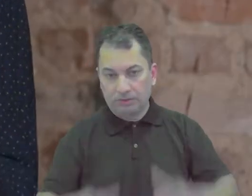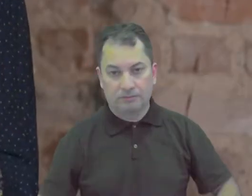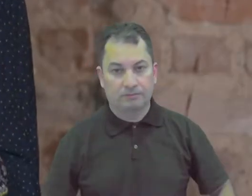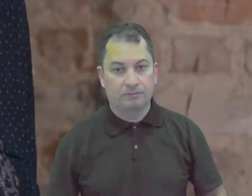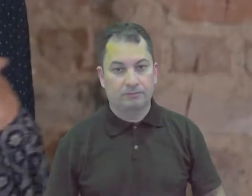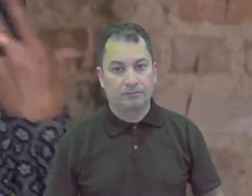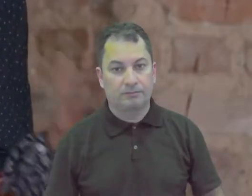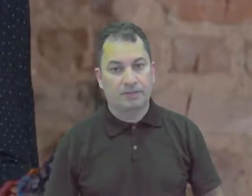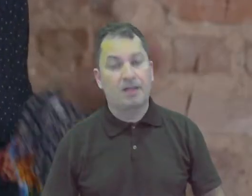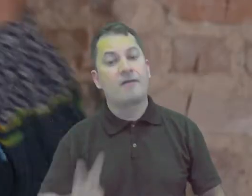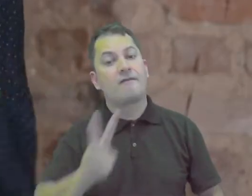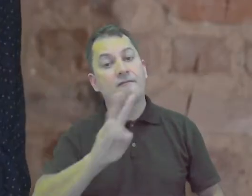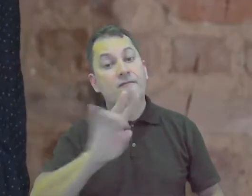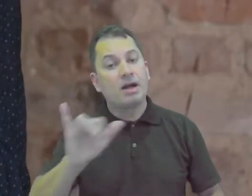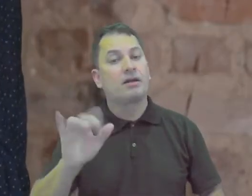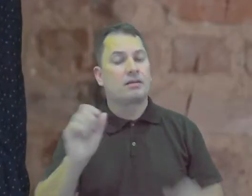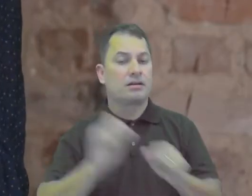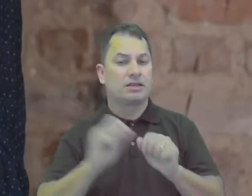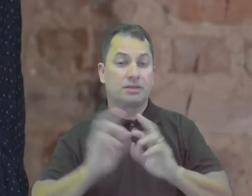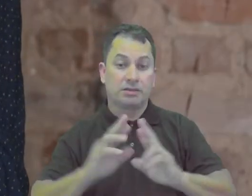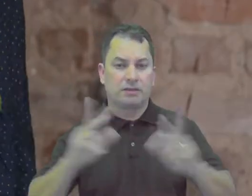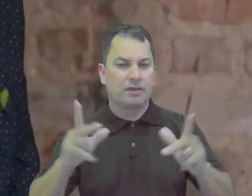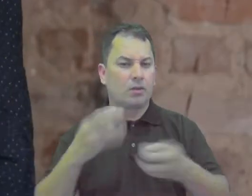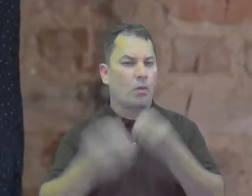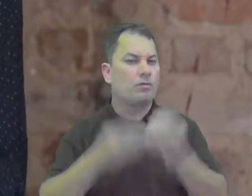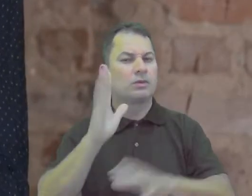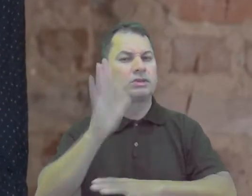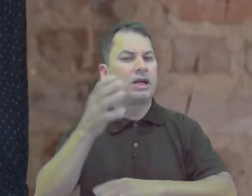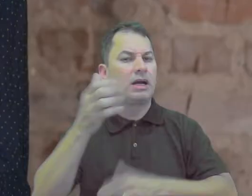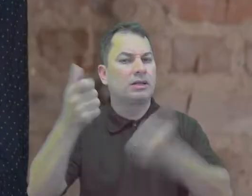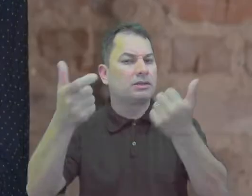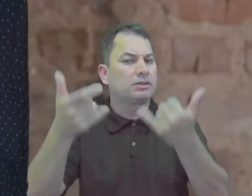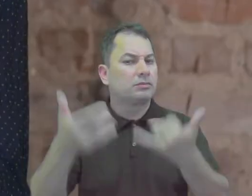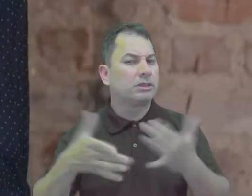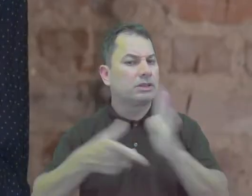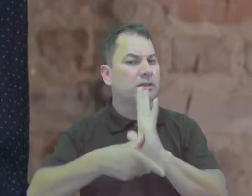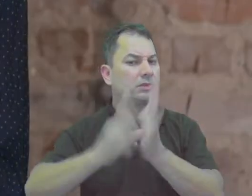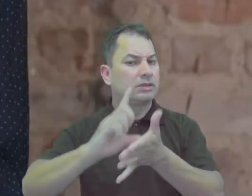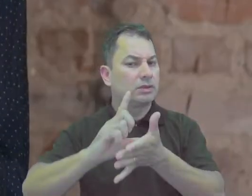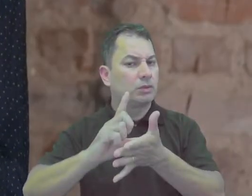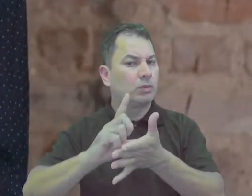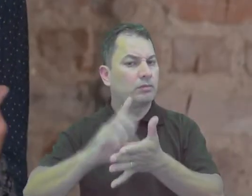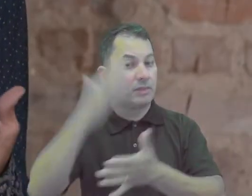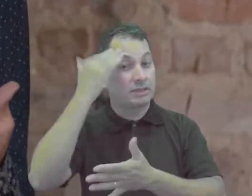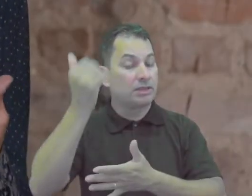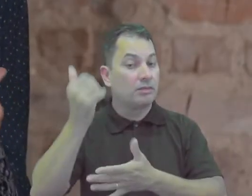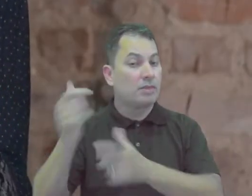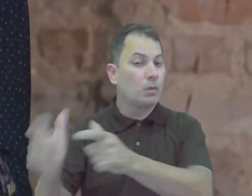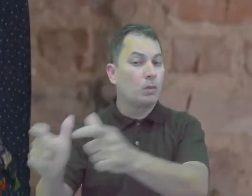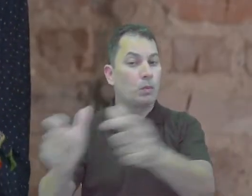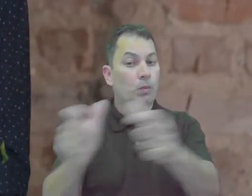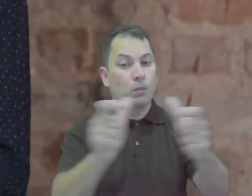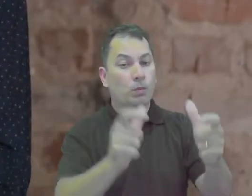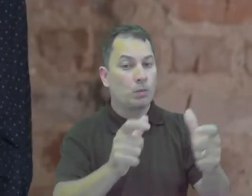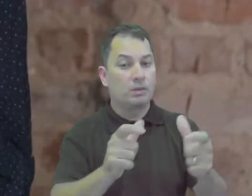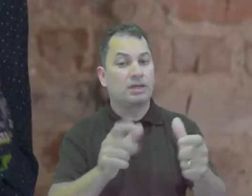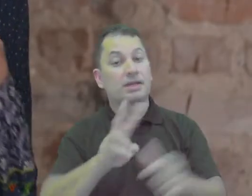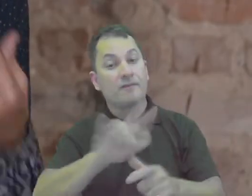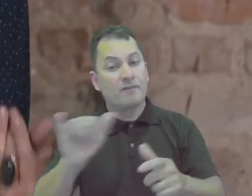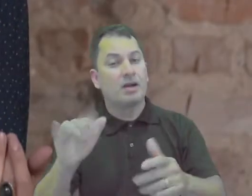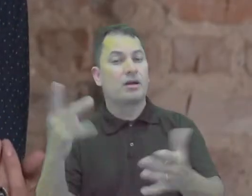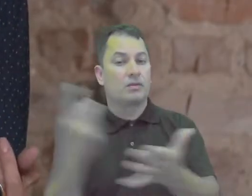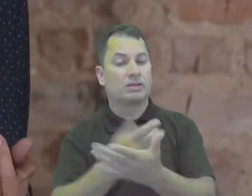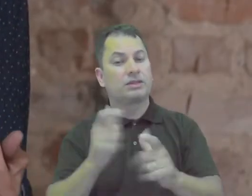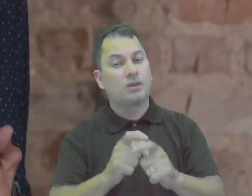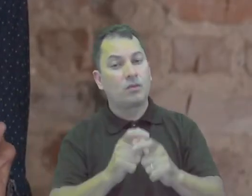toda a diferença, como a gente comentou anteriormente, né, para a ocorrência desses determinados agravos. A gente precisa saber quais